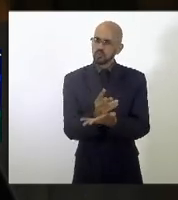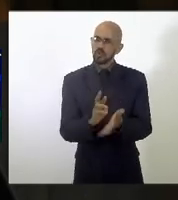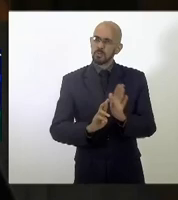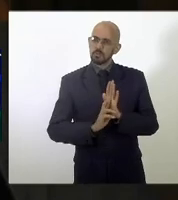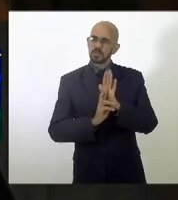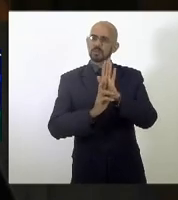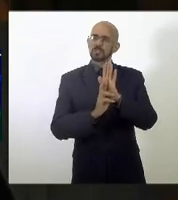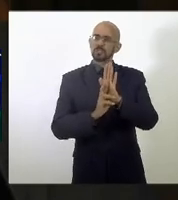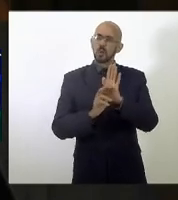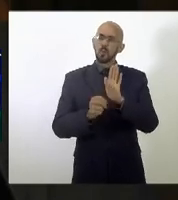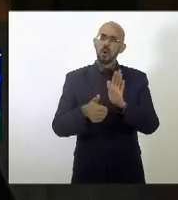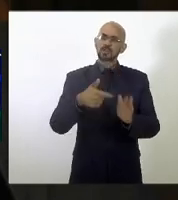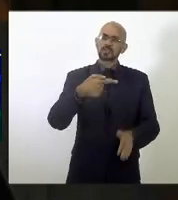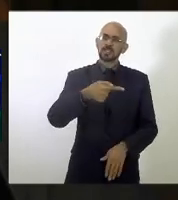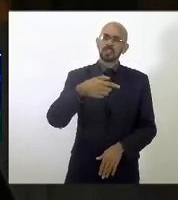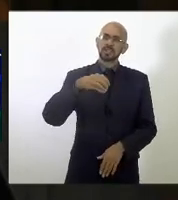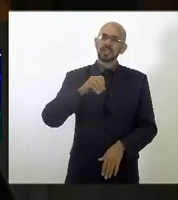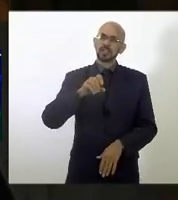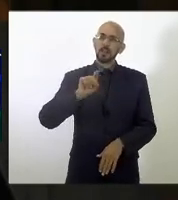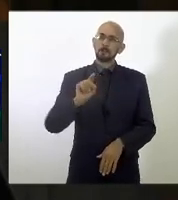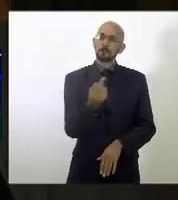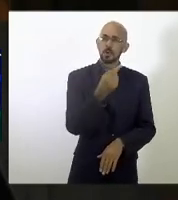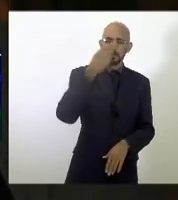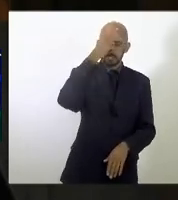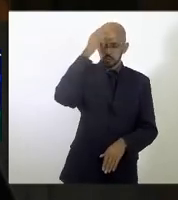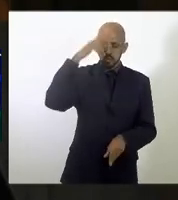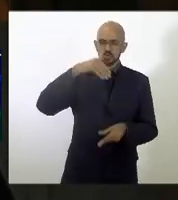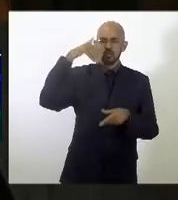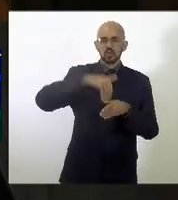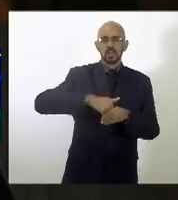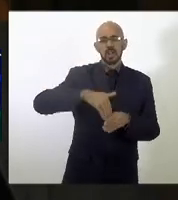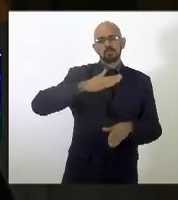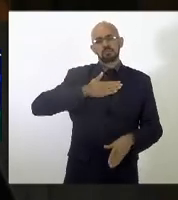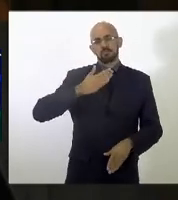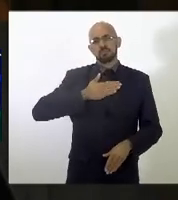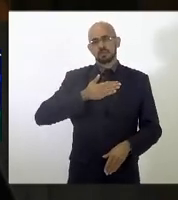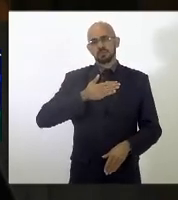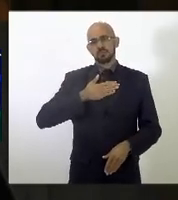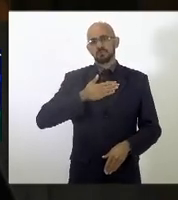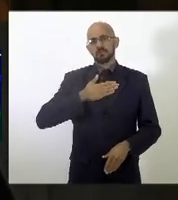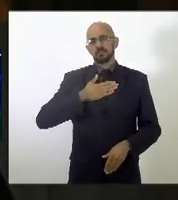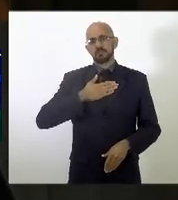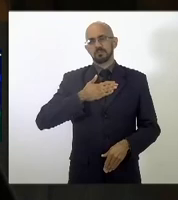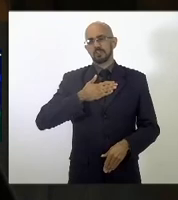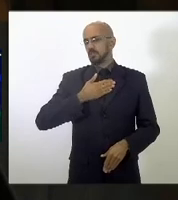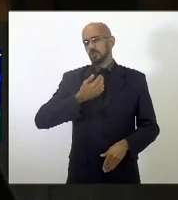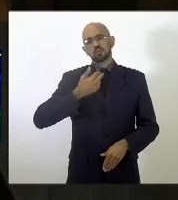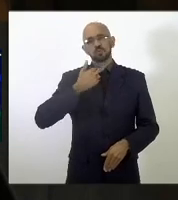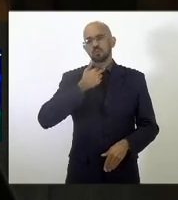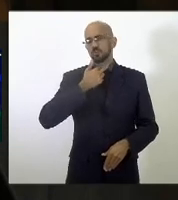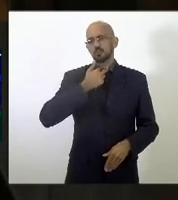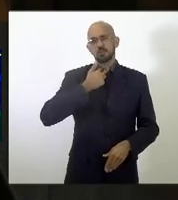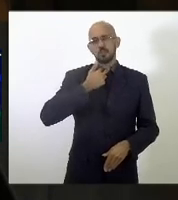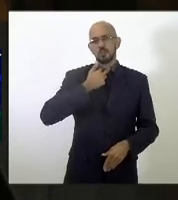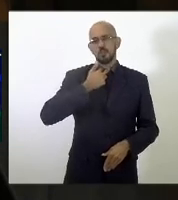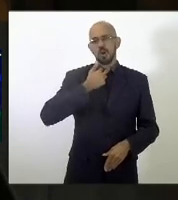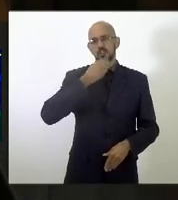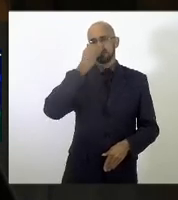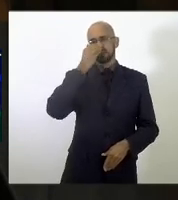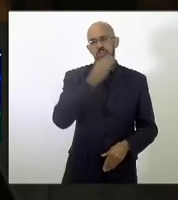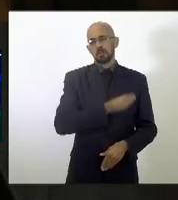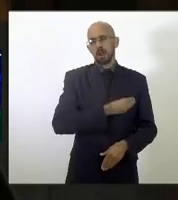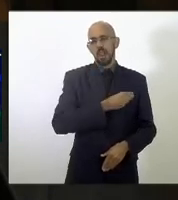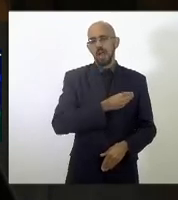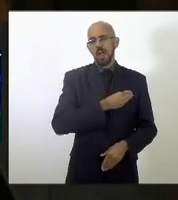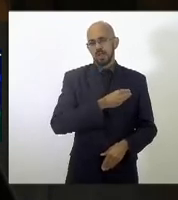quase 70 mil cariocas e fluminenses que me colocaram aqui. E eu não poderia deixar, num dia histórico como